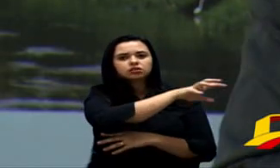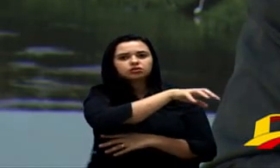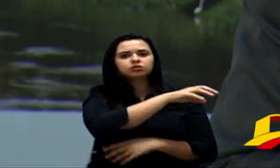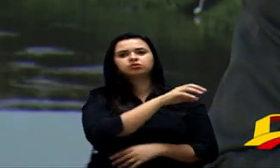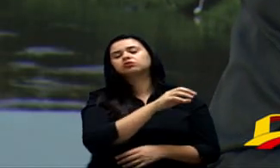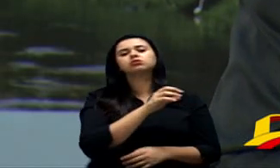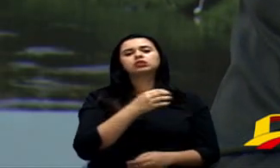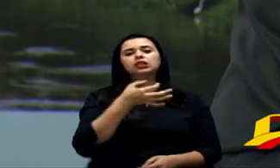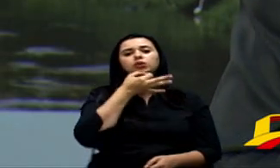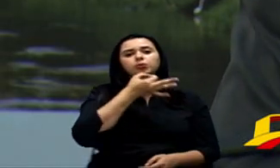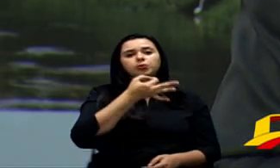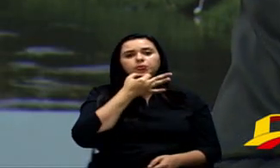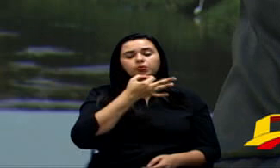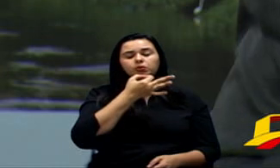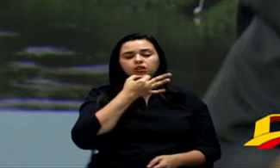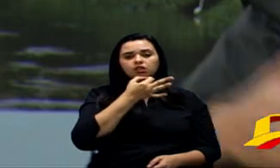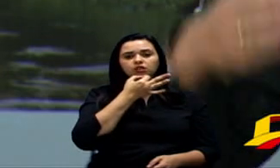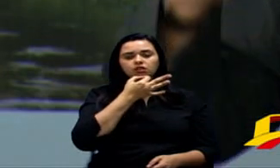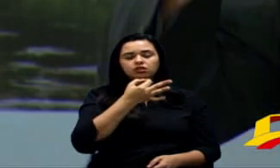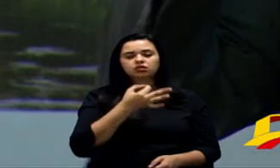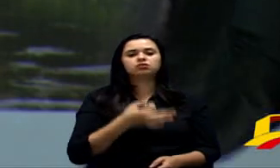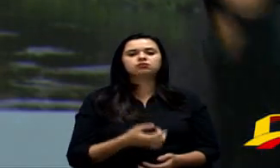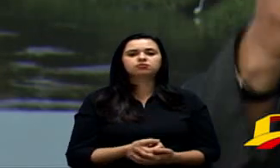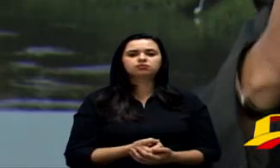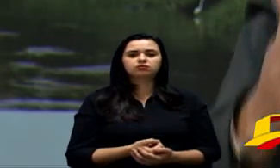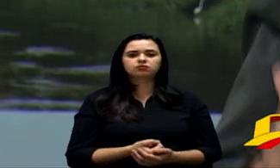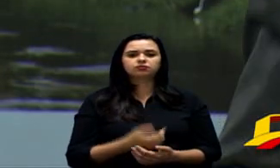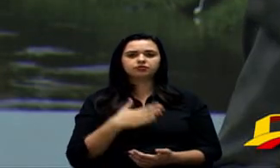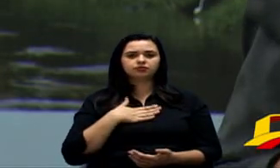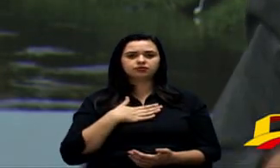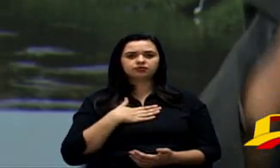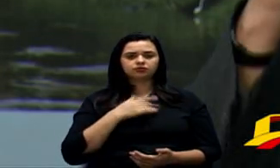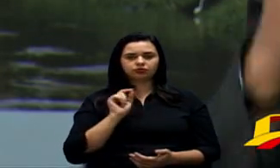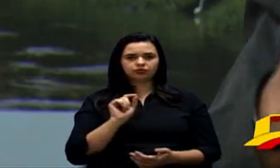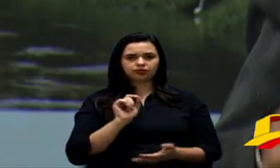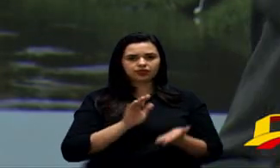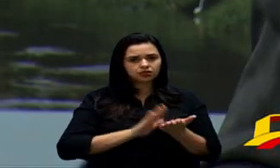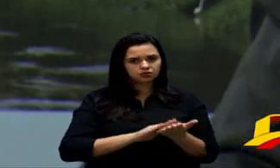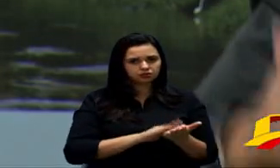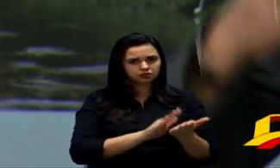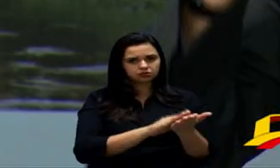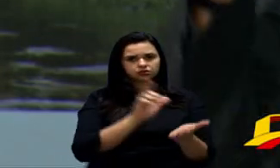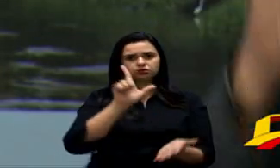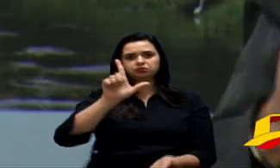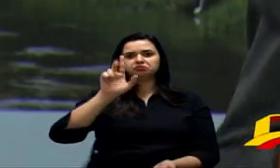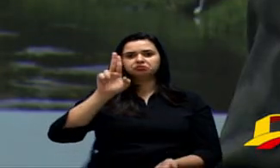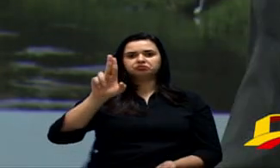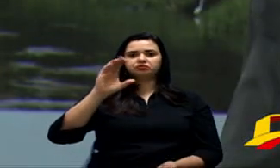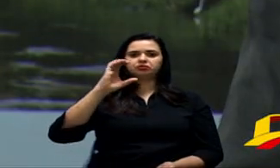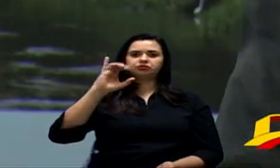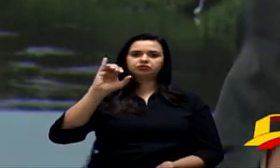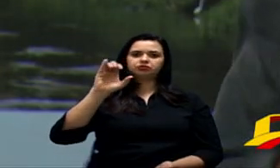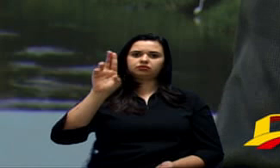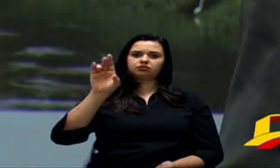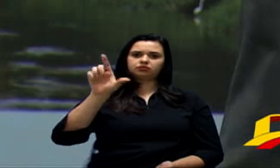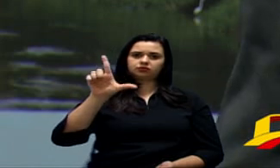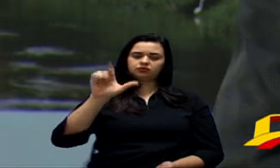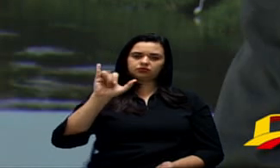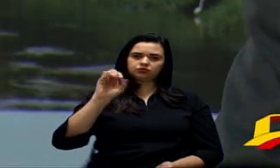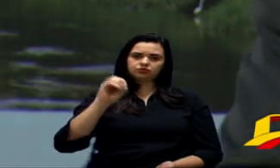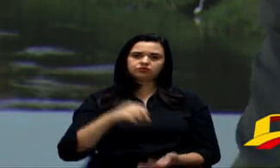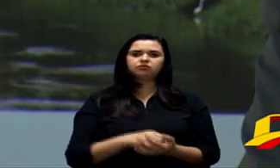eu tenho uma opinião muito interessante. Eu quero aqui parabenizar o Lucílio por ter acompanhado o